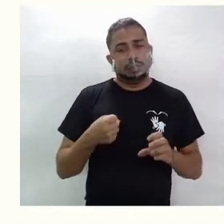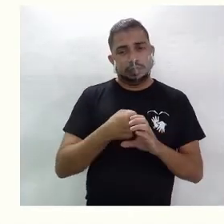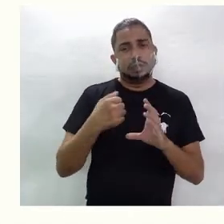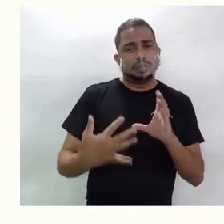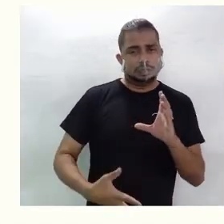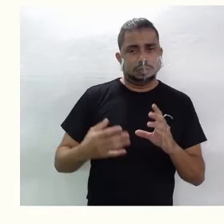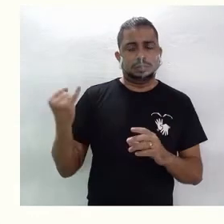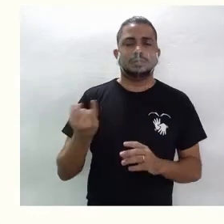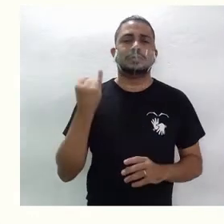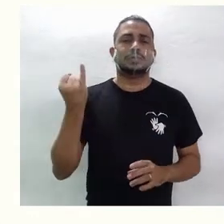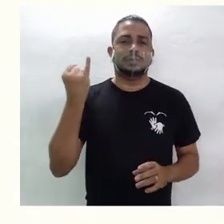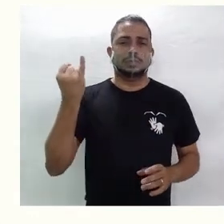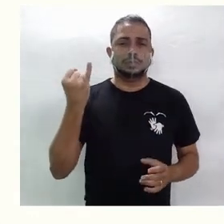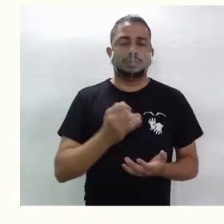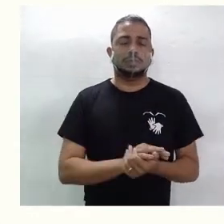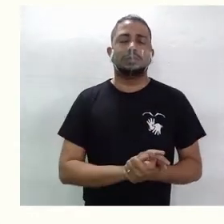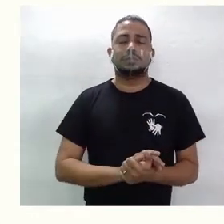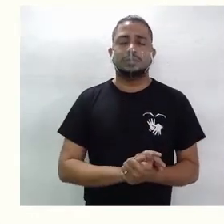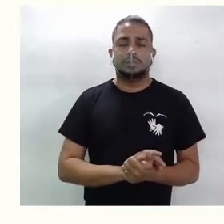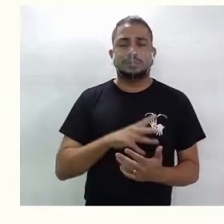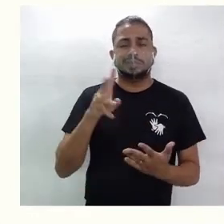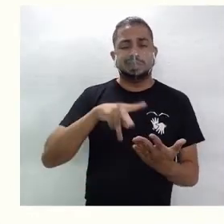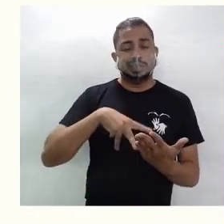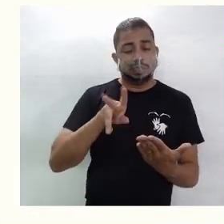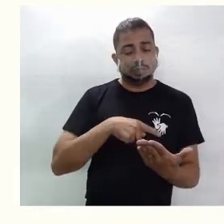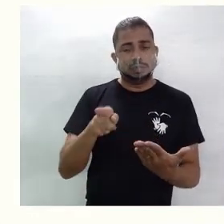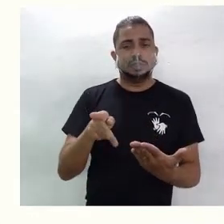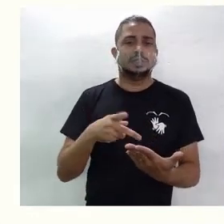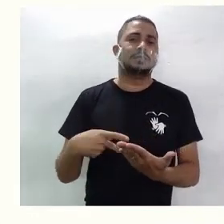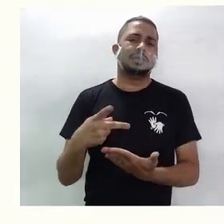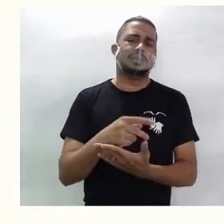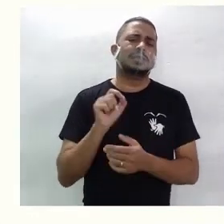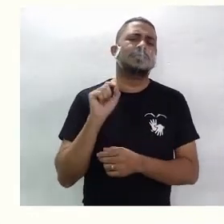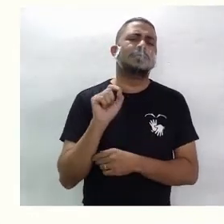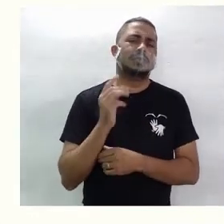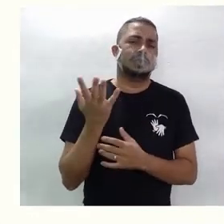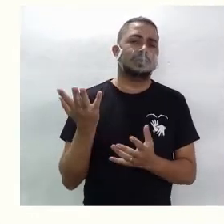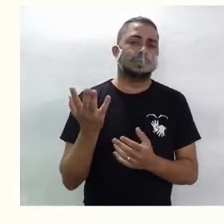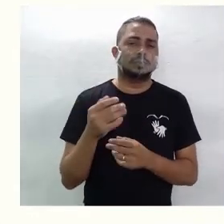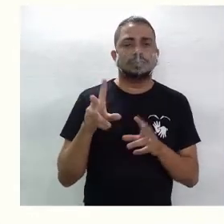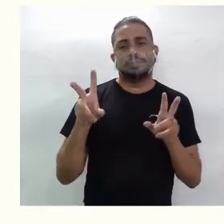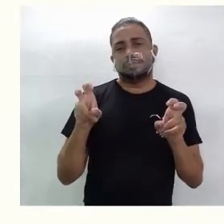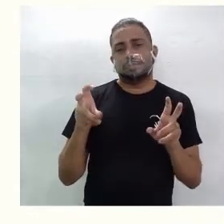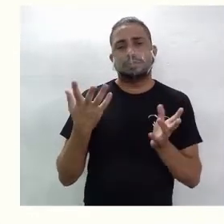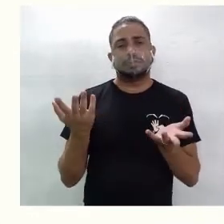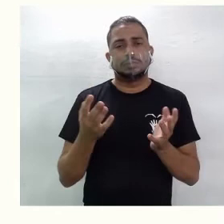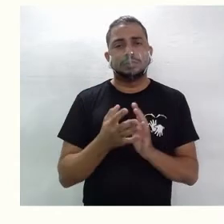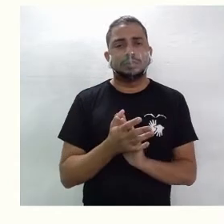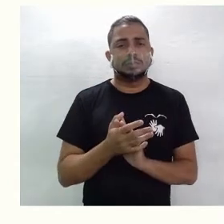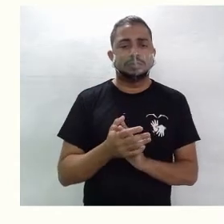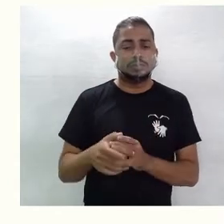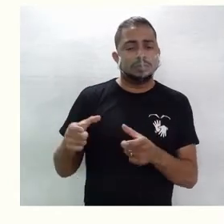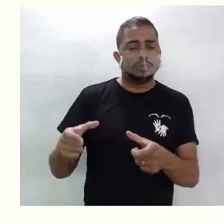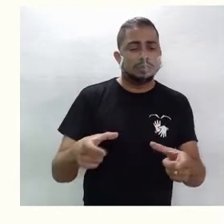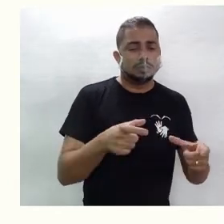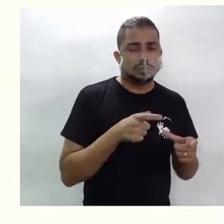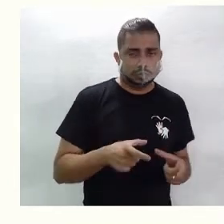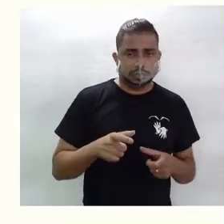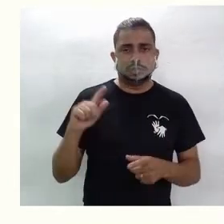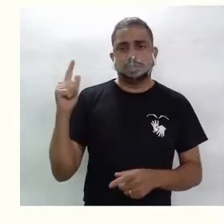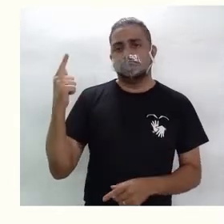características importantes, tá? Para a leitura desse mapa. Quais são? Título, tá? Posição